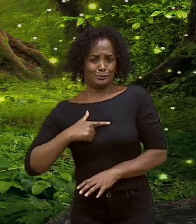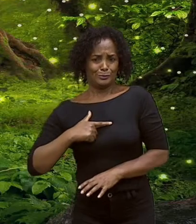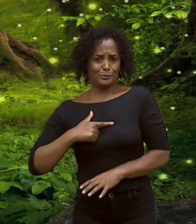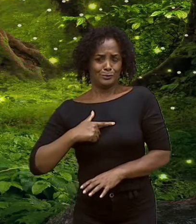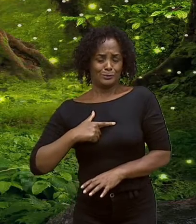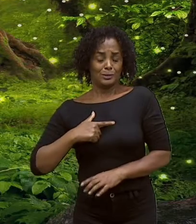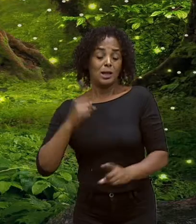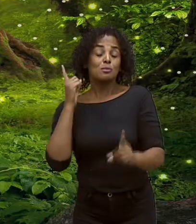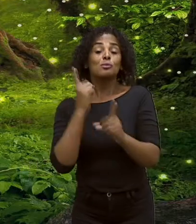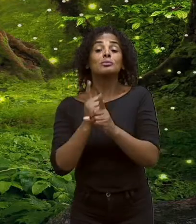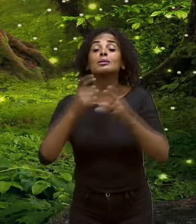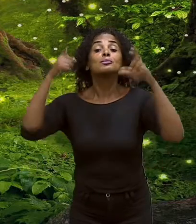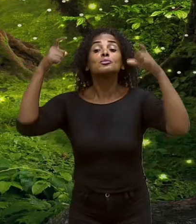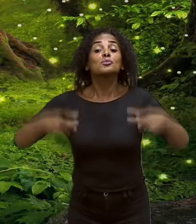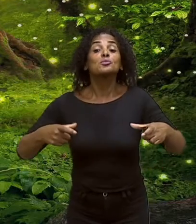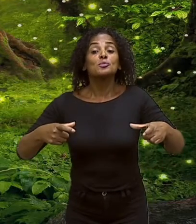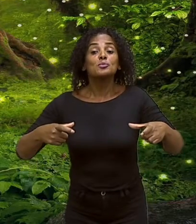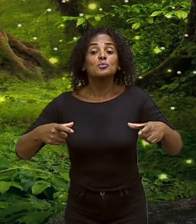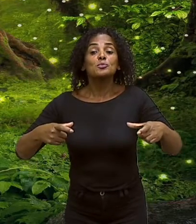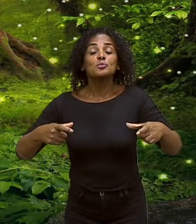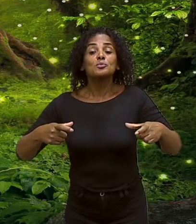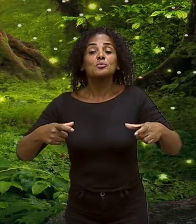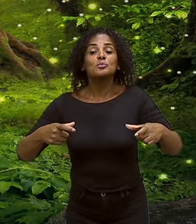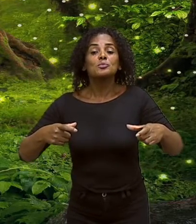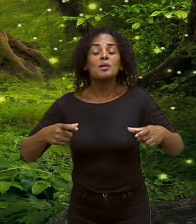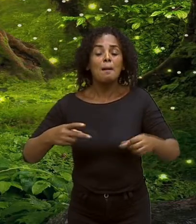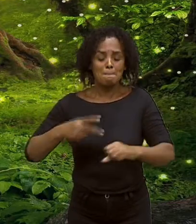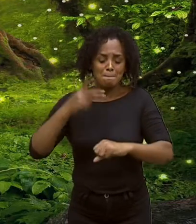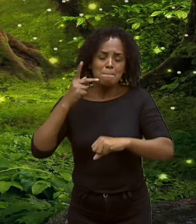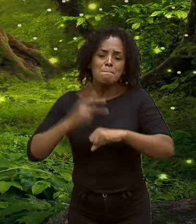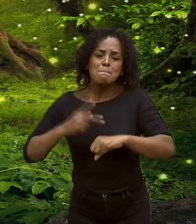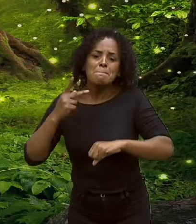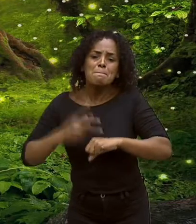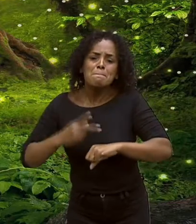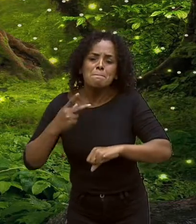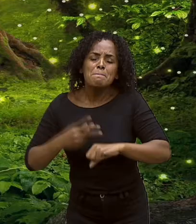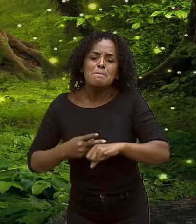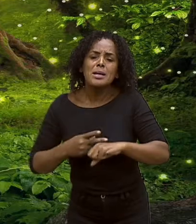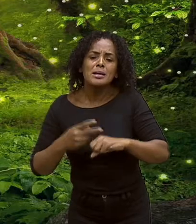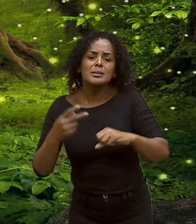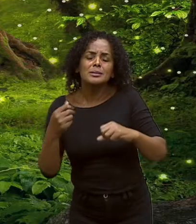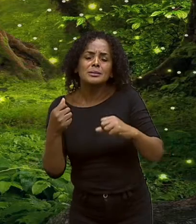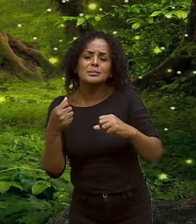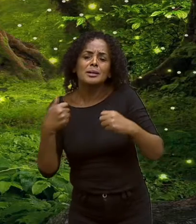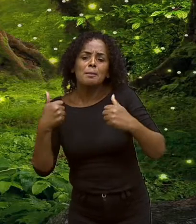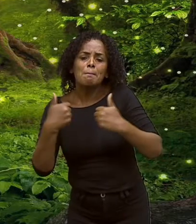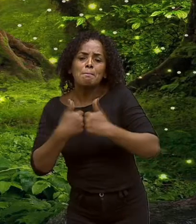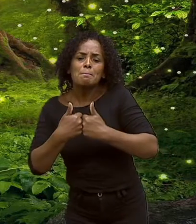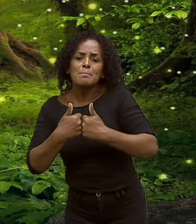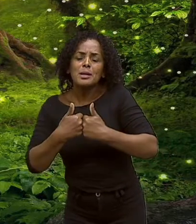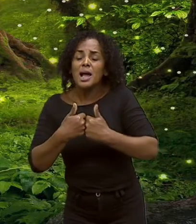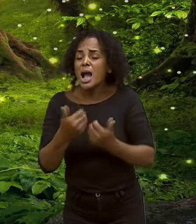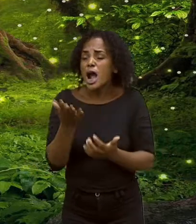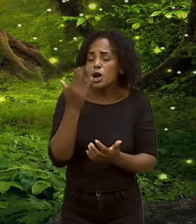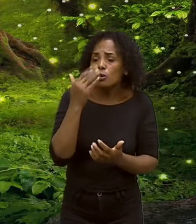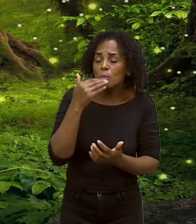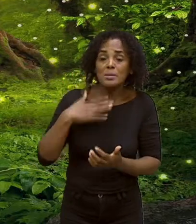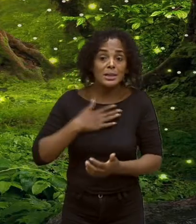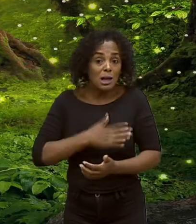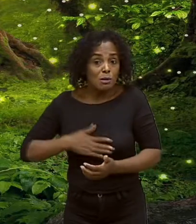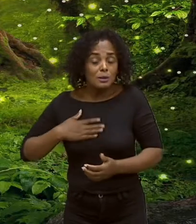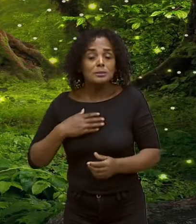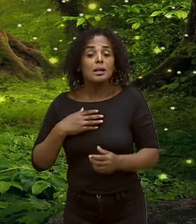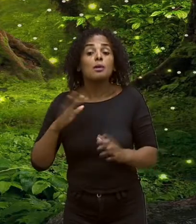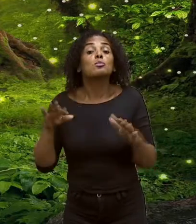vocês vão se encontrar?" "Perto dessas pedras, esse é o lugar. E a comida preferida